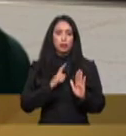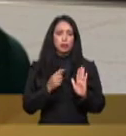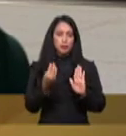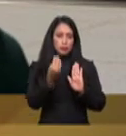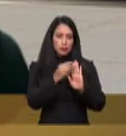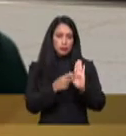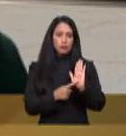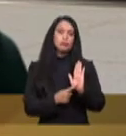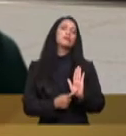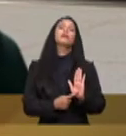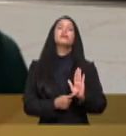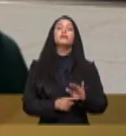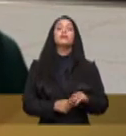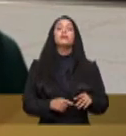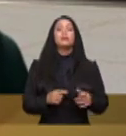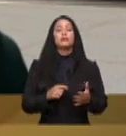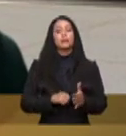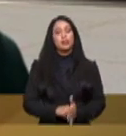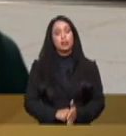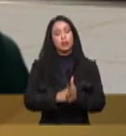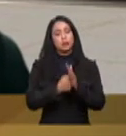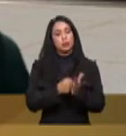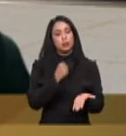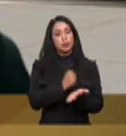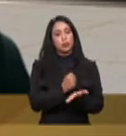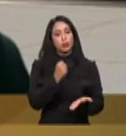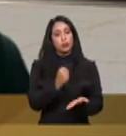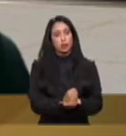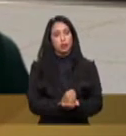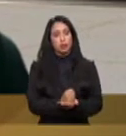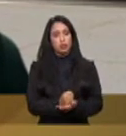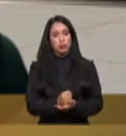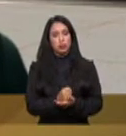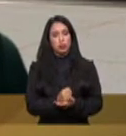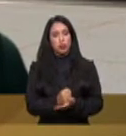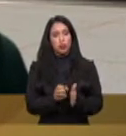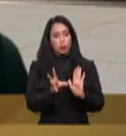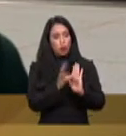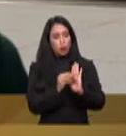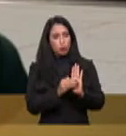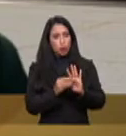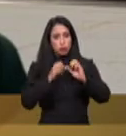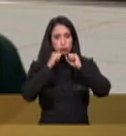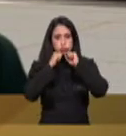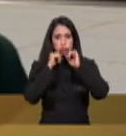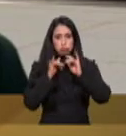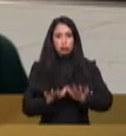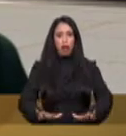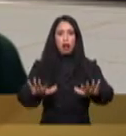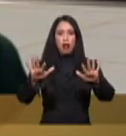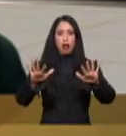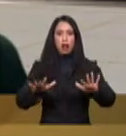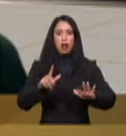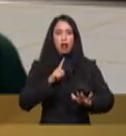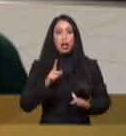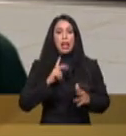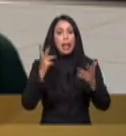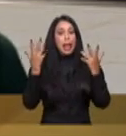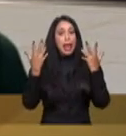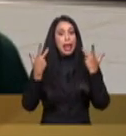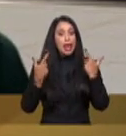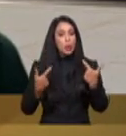destacar. É expressamente vedada a contratação de impulsionamento de conteúdo por qualquer pessoa